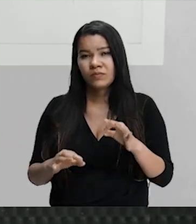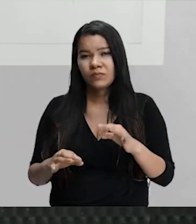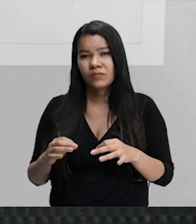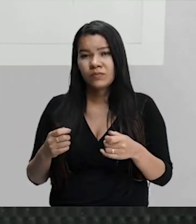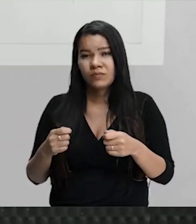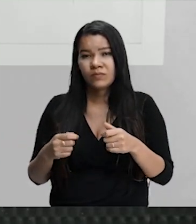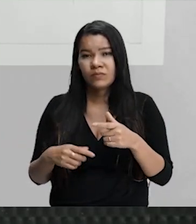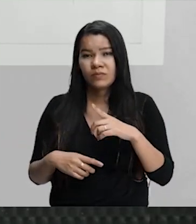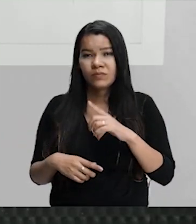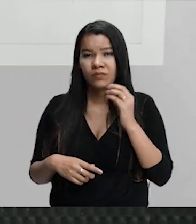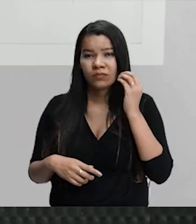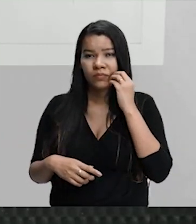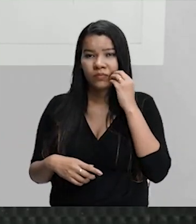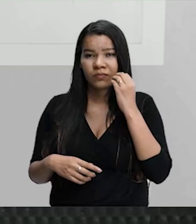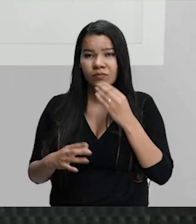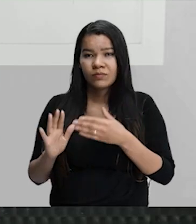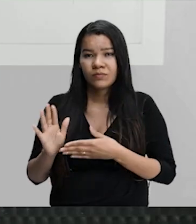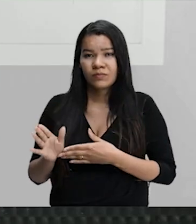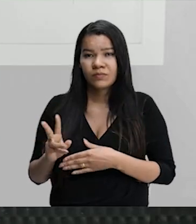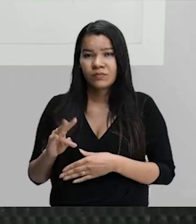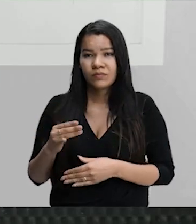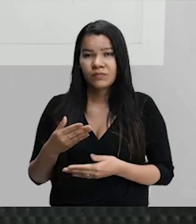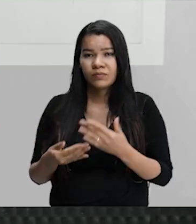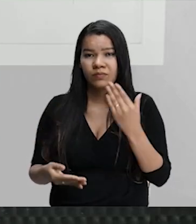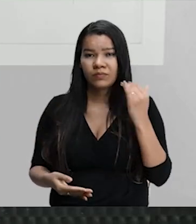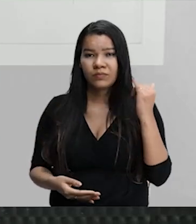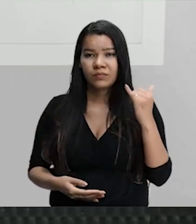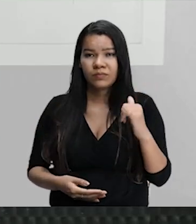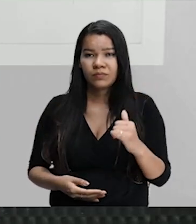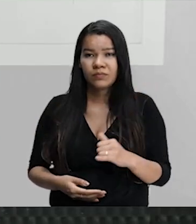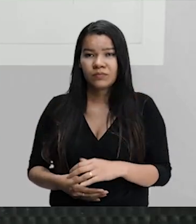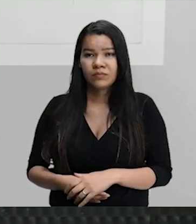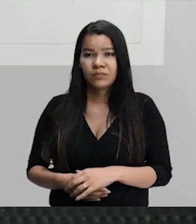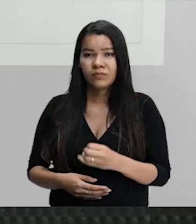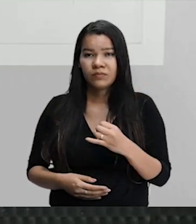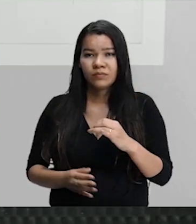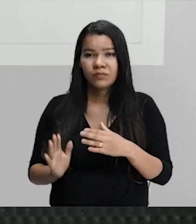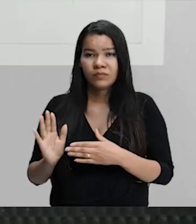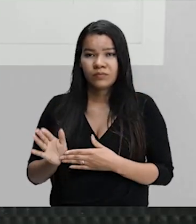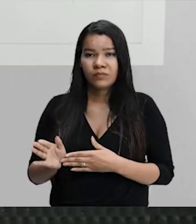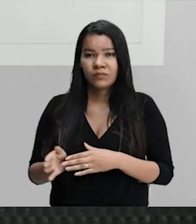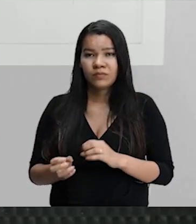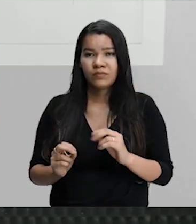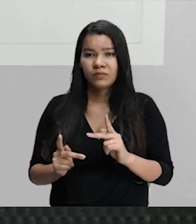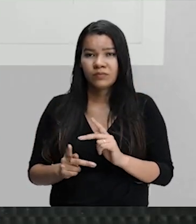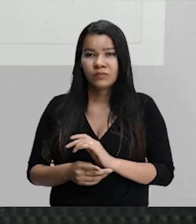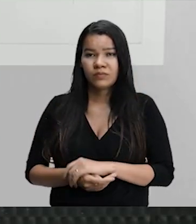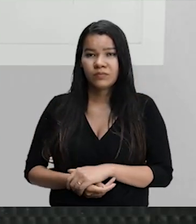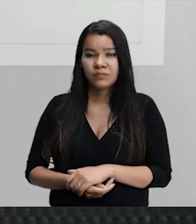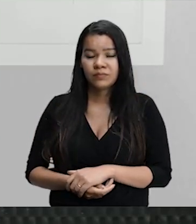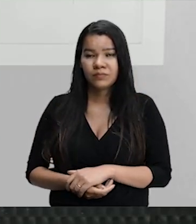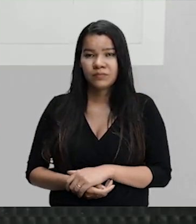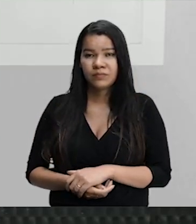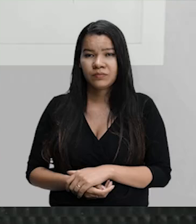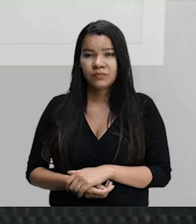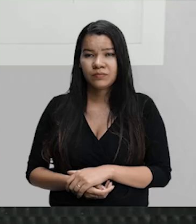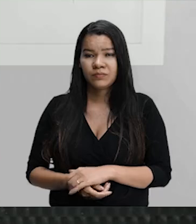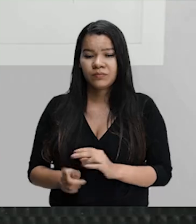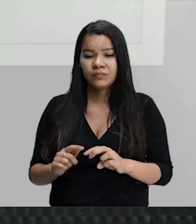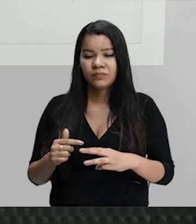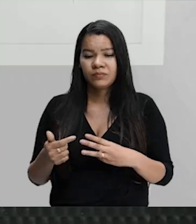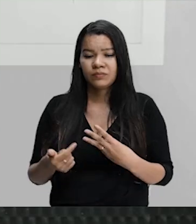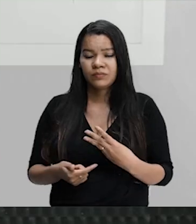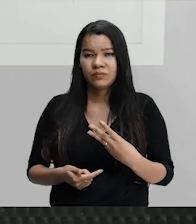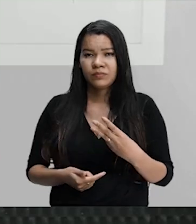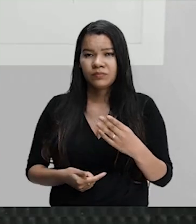tentar ali se estabilizar, ou seja, ele vai perdendo energia para se estabilizar, tá ok? Dos três, o